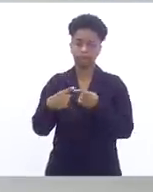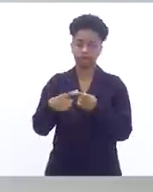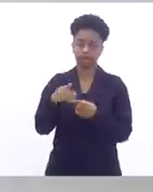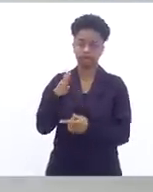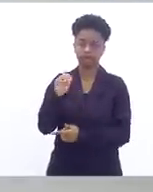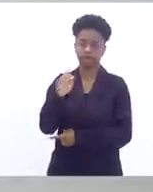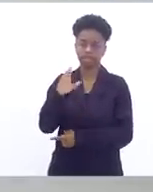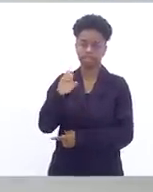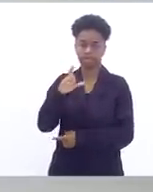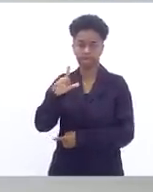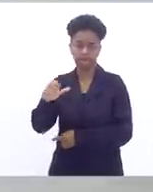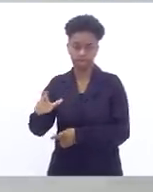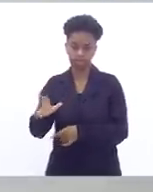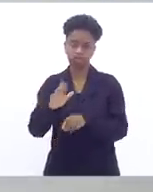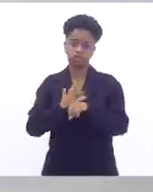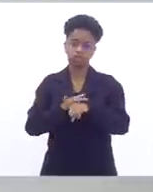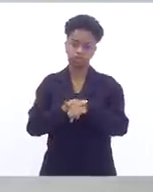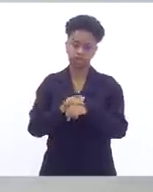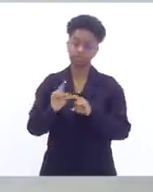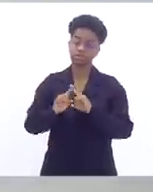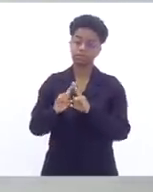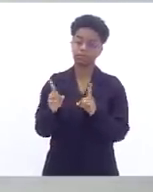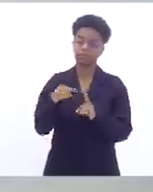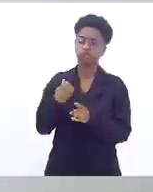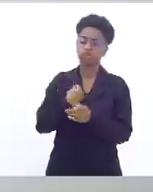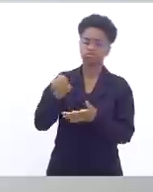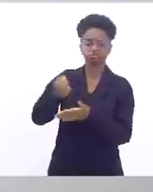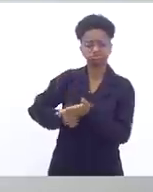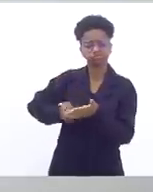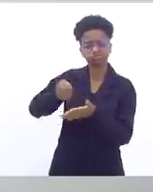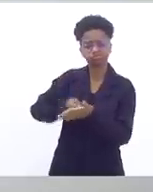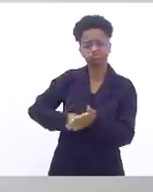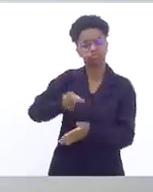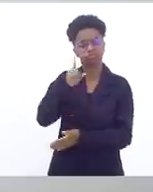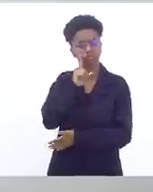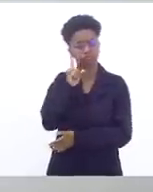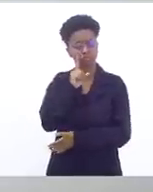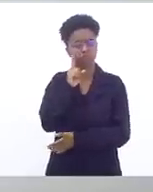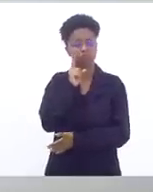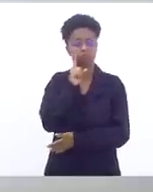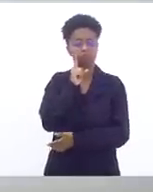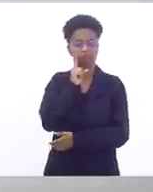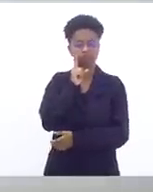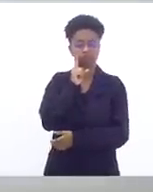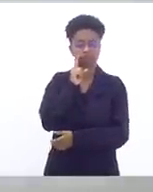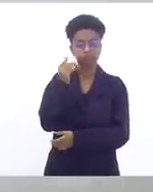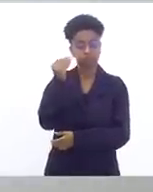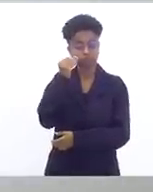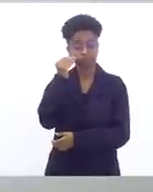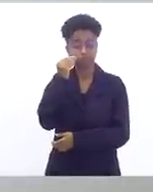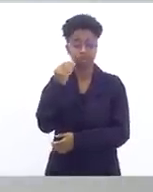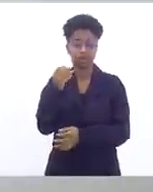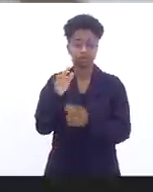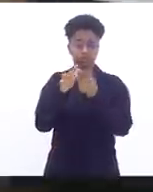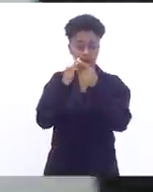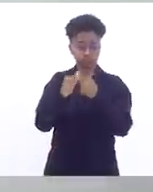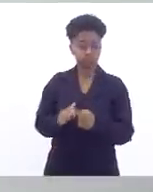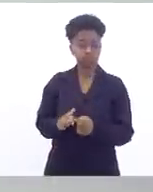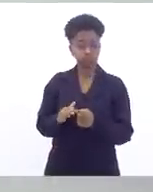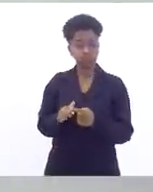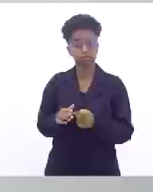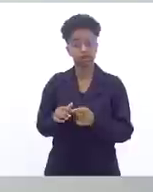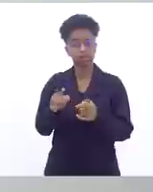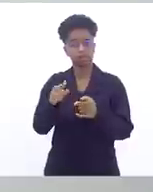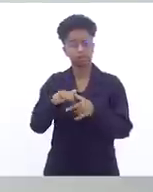recebesse foram recebidas então a gente vem lutando dia a dia para que possa ser reparado essa injustiça